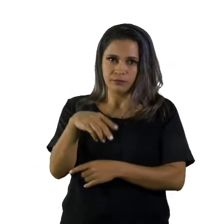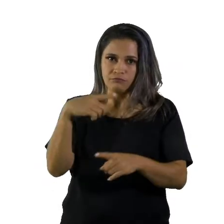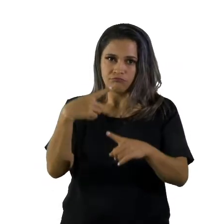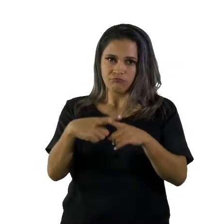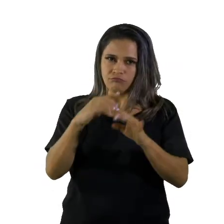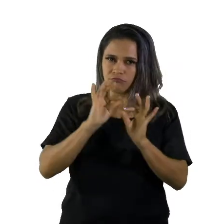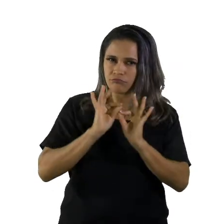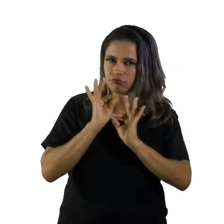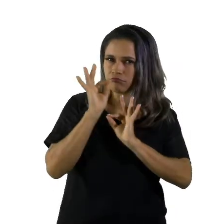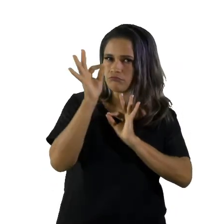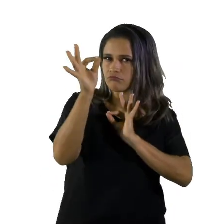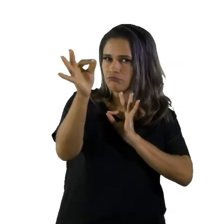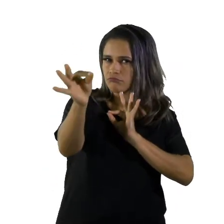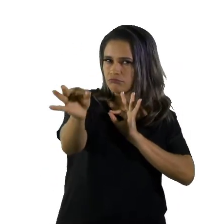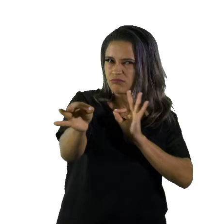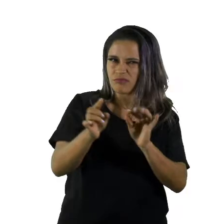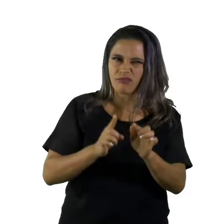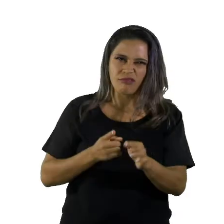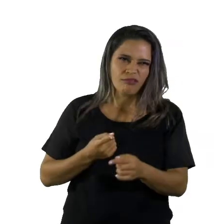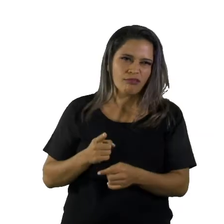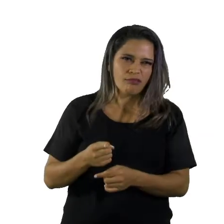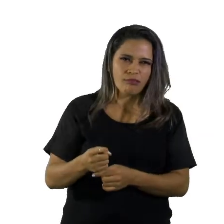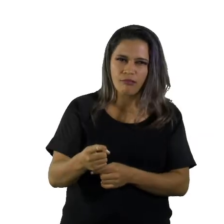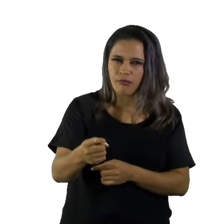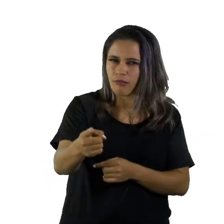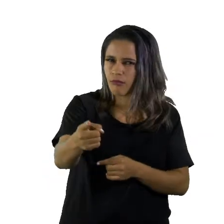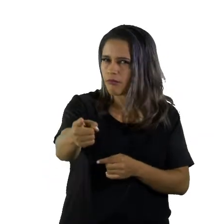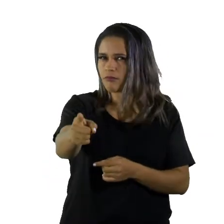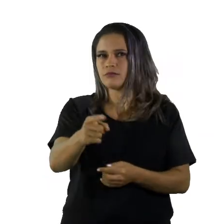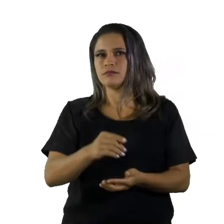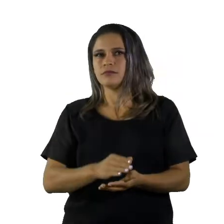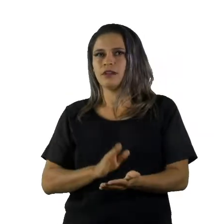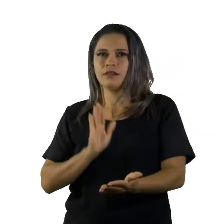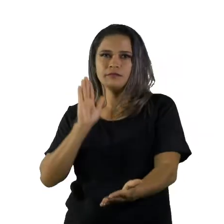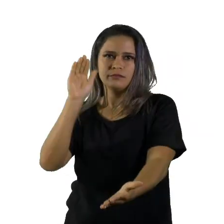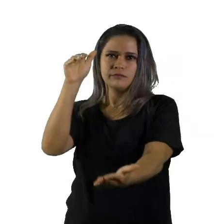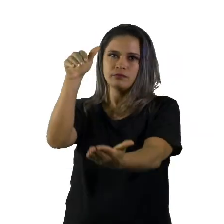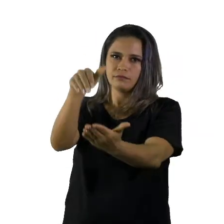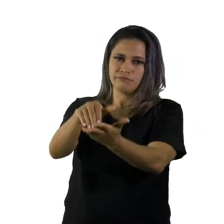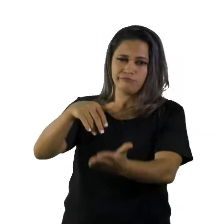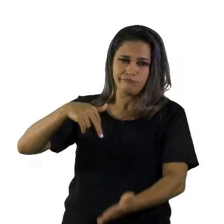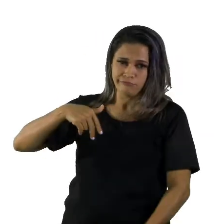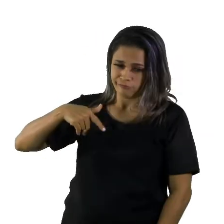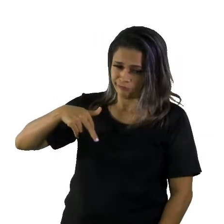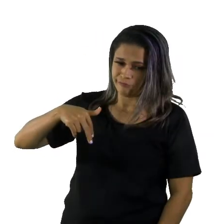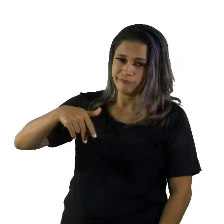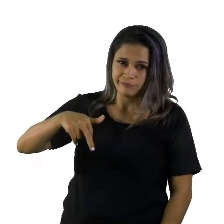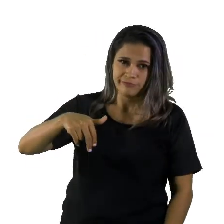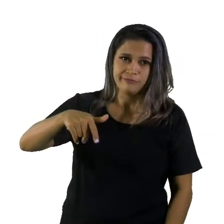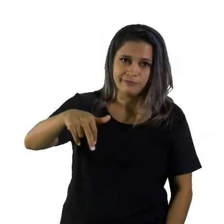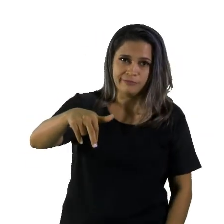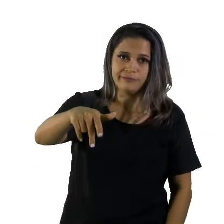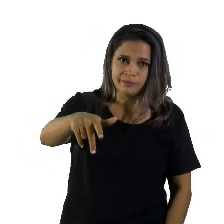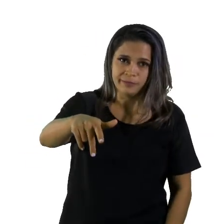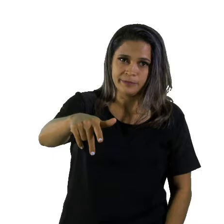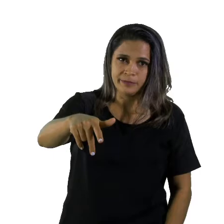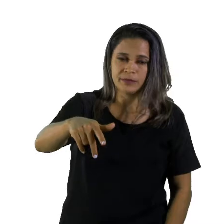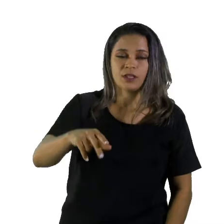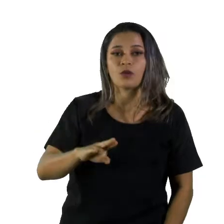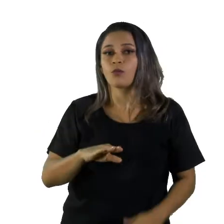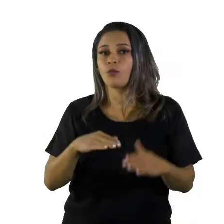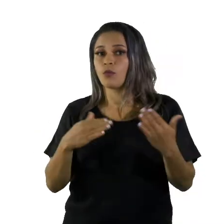longa, ela é comprida até eu chegar em determinado quilômetro, então eu tenho que andar muito. Então a unidade de medida